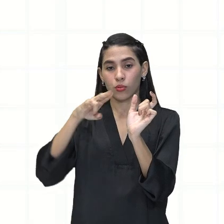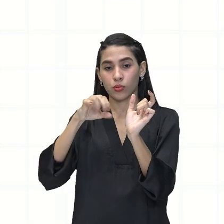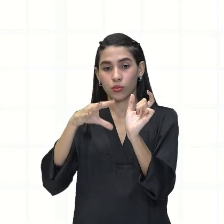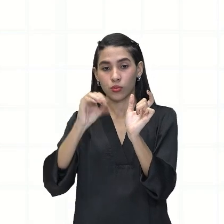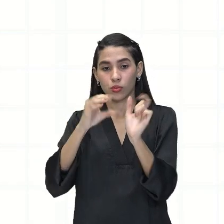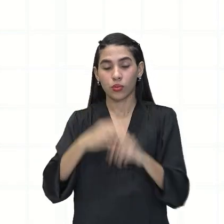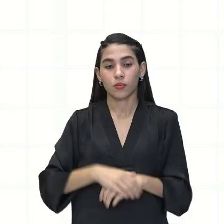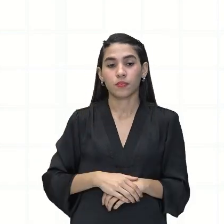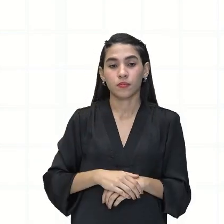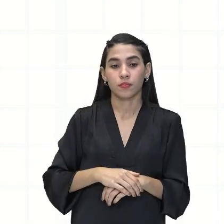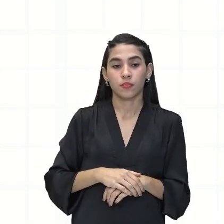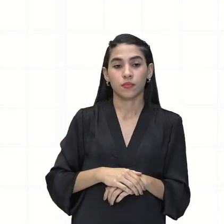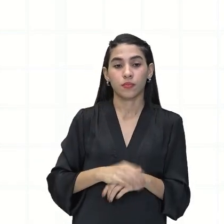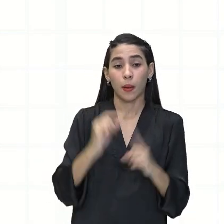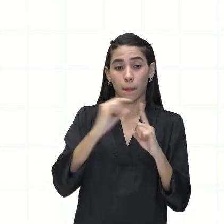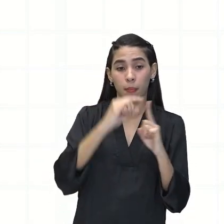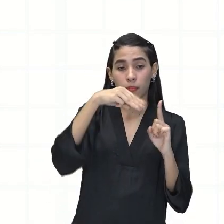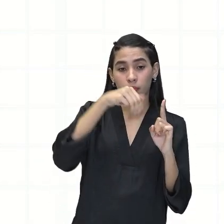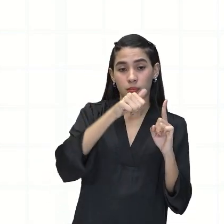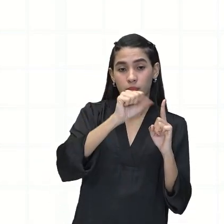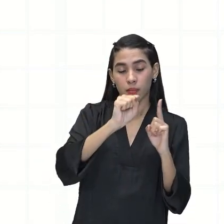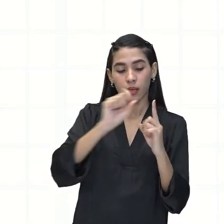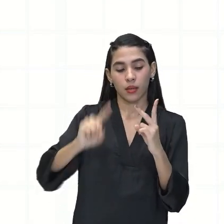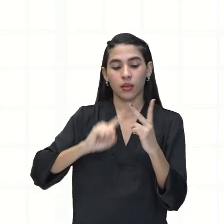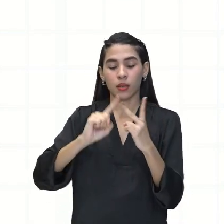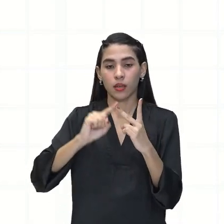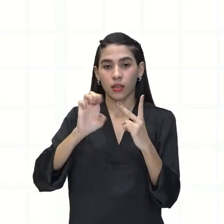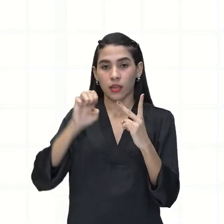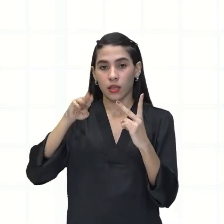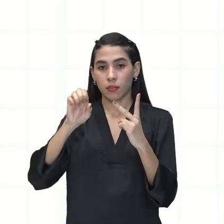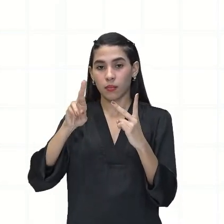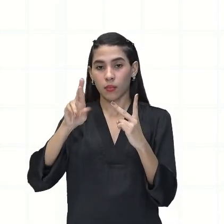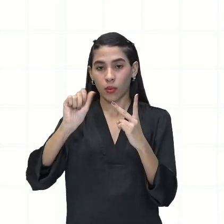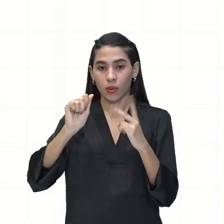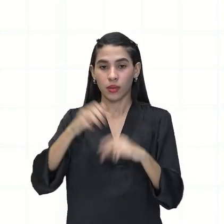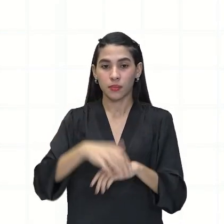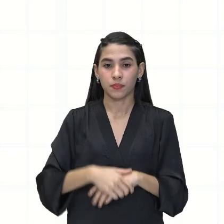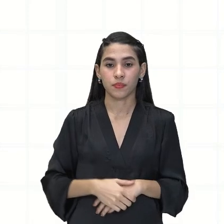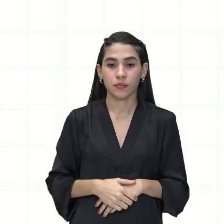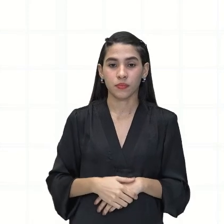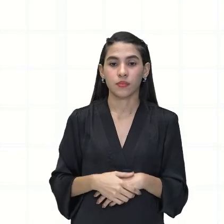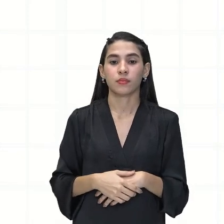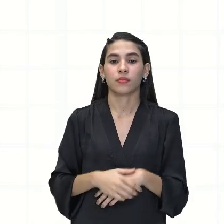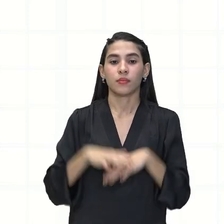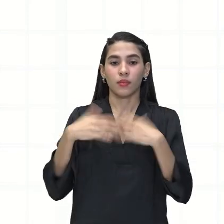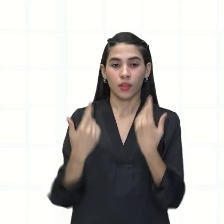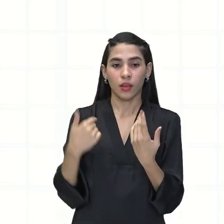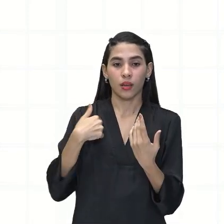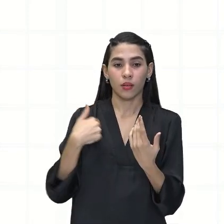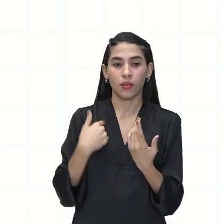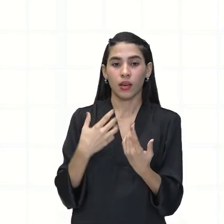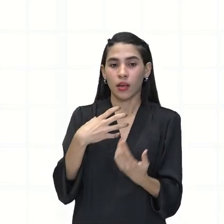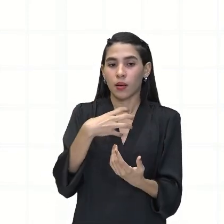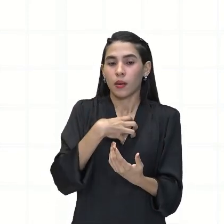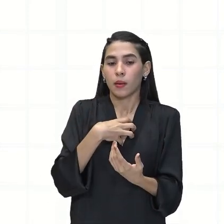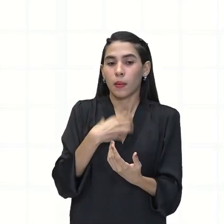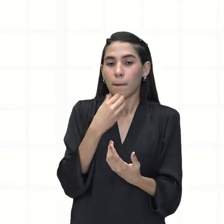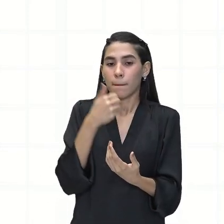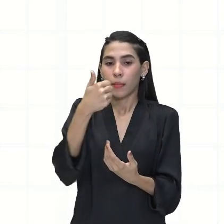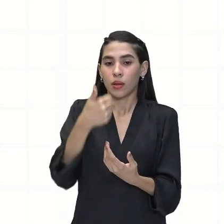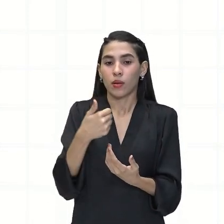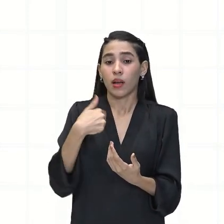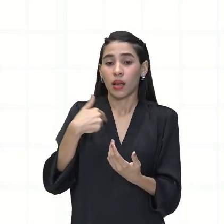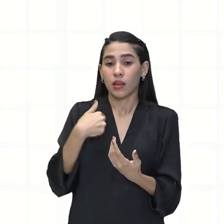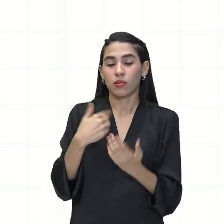conjunção, mas e embora. Vamos verificar aqui o texto. Embora me sentisse melhor,